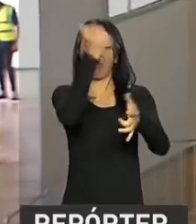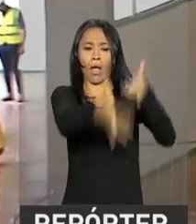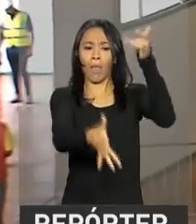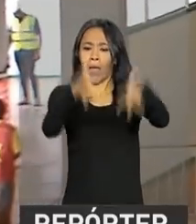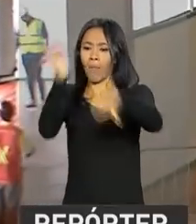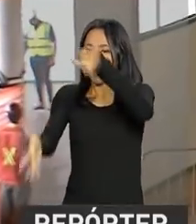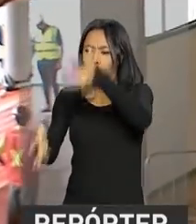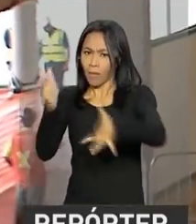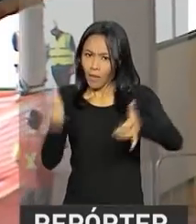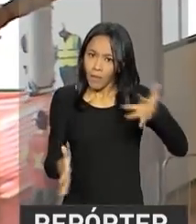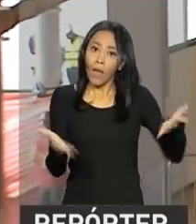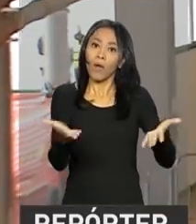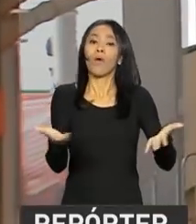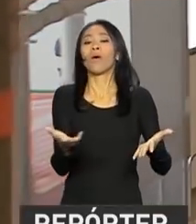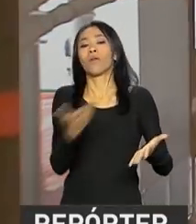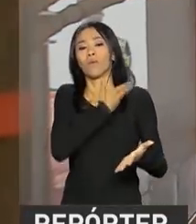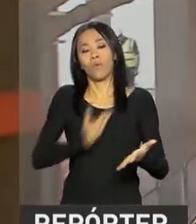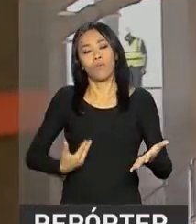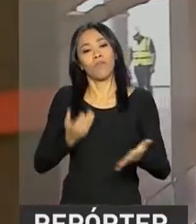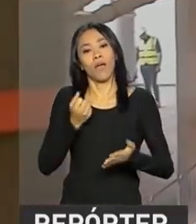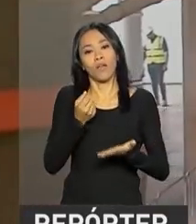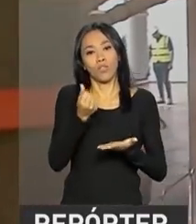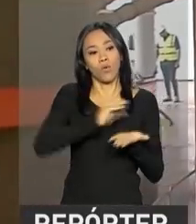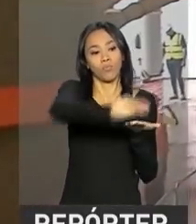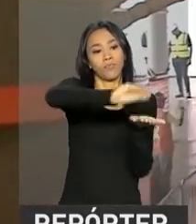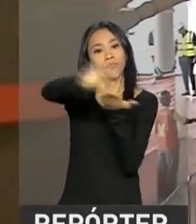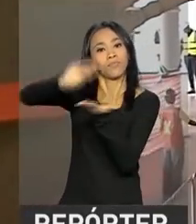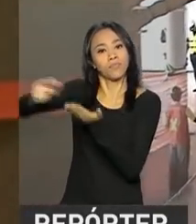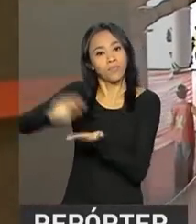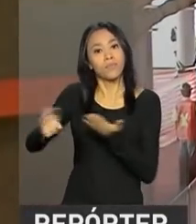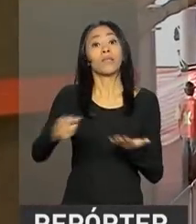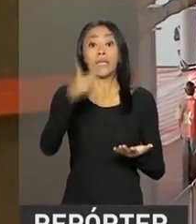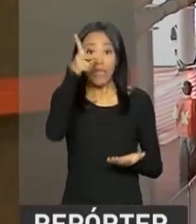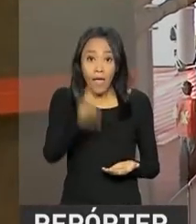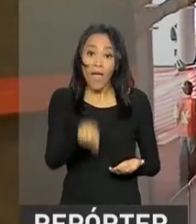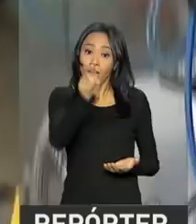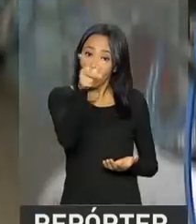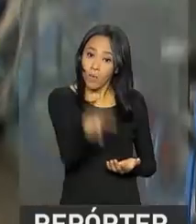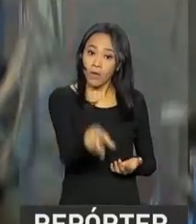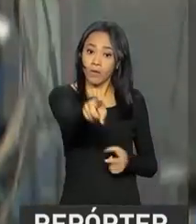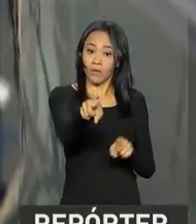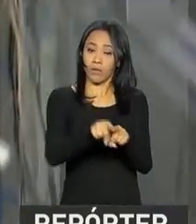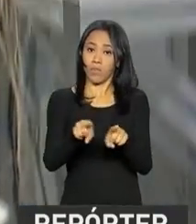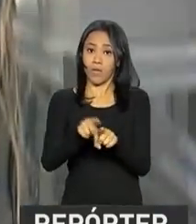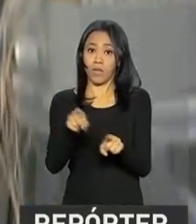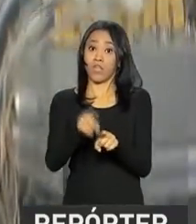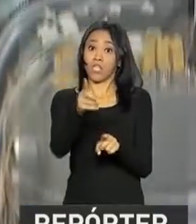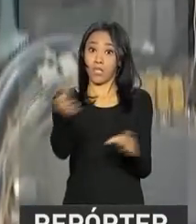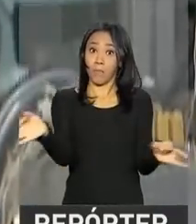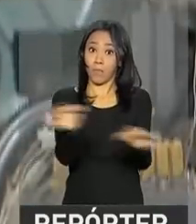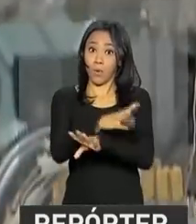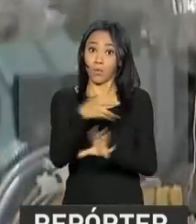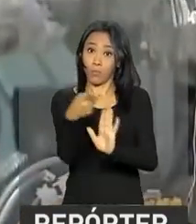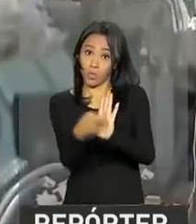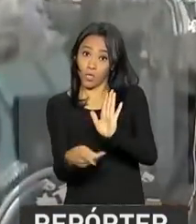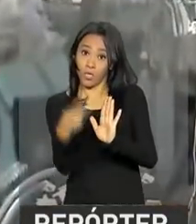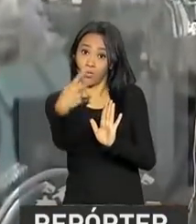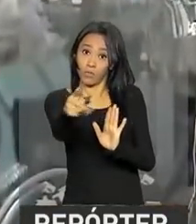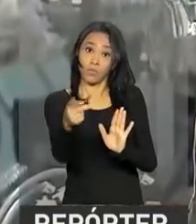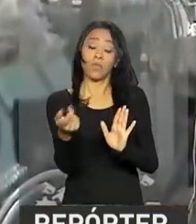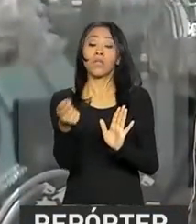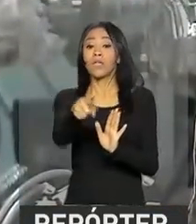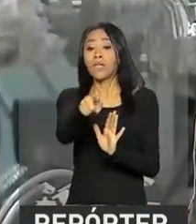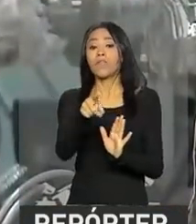país. Cerca de 80% das obras do projeto Sirius estão prontas e a primeira volta de elétrons no